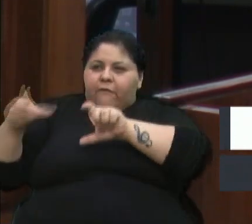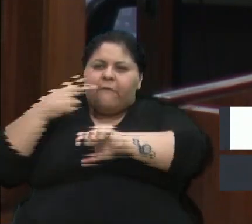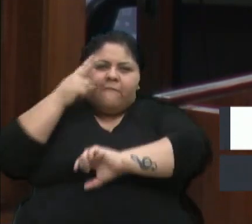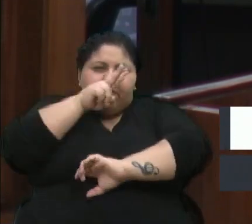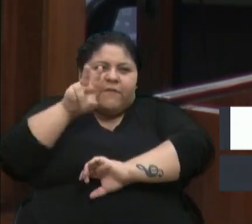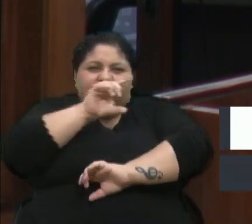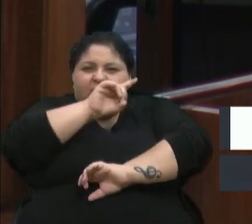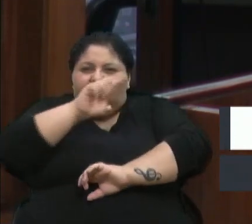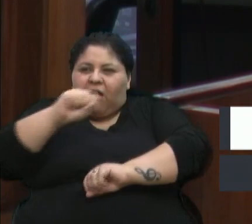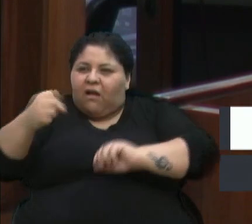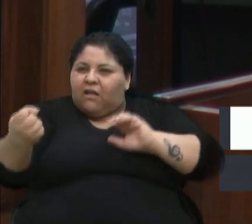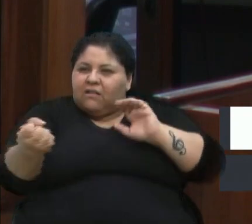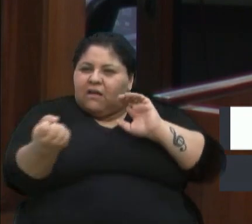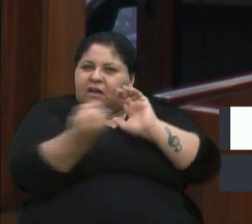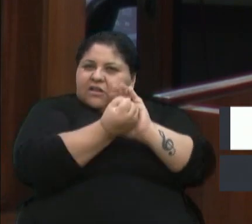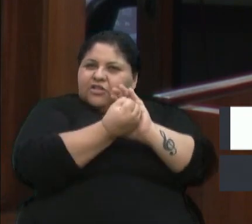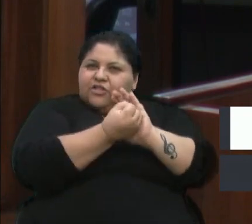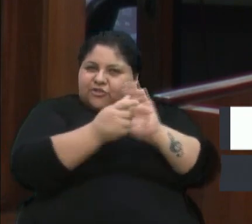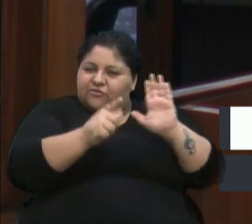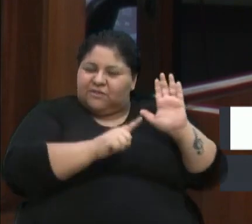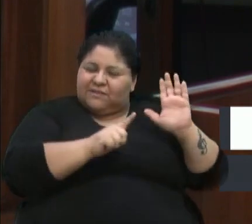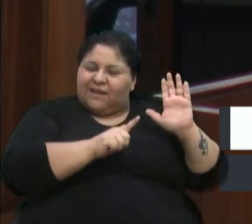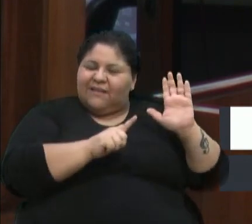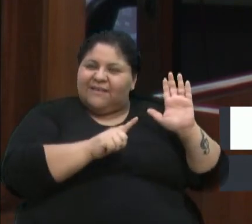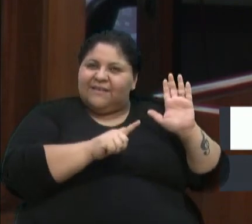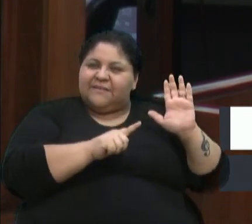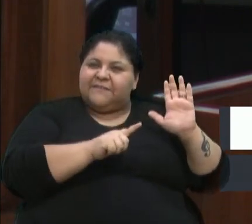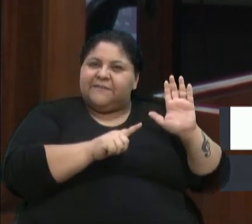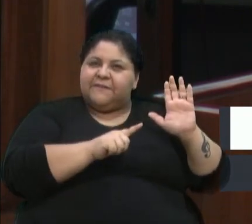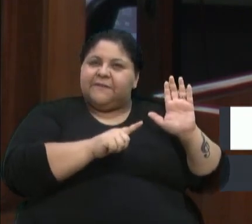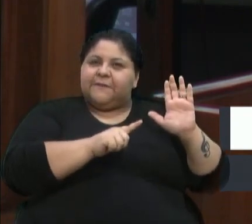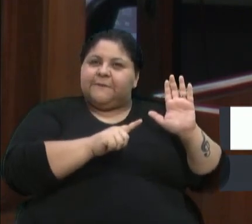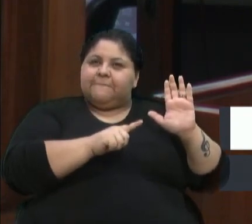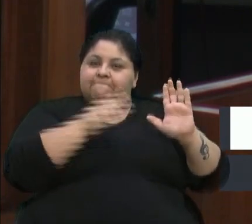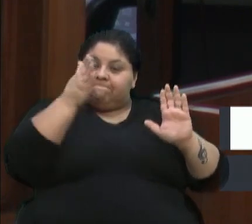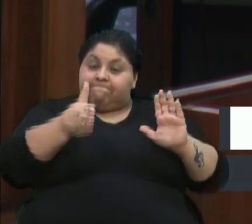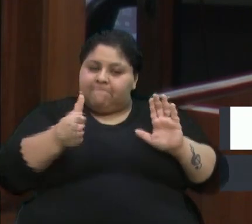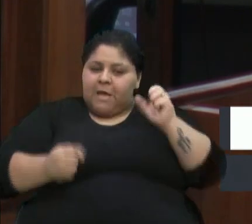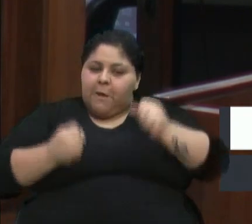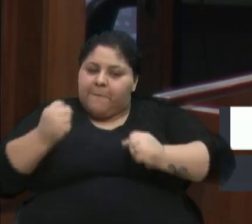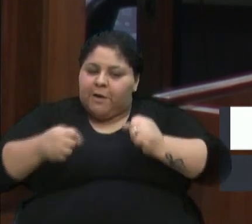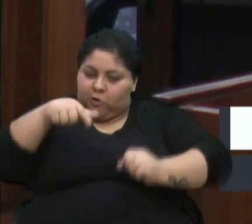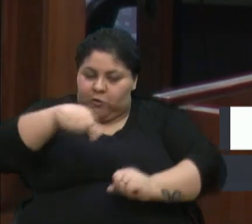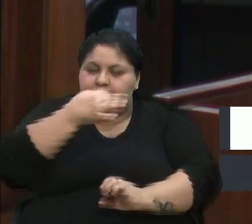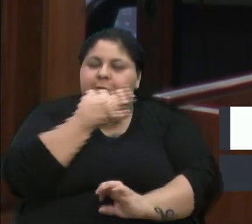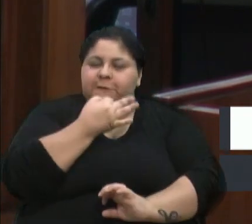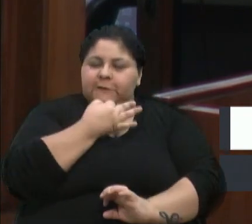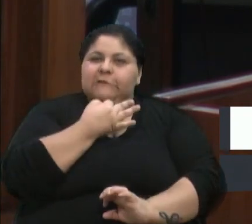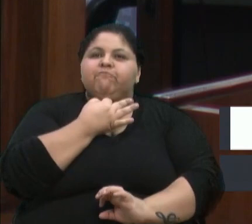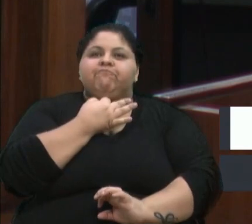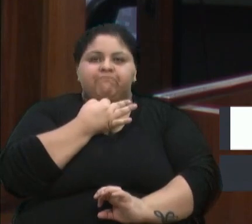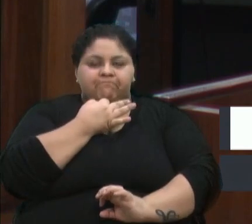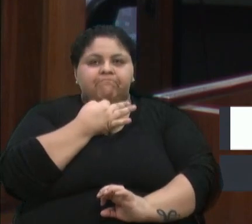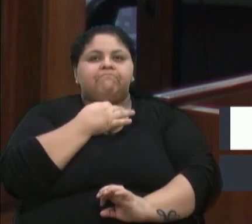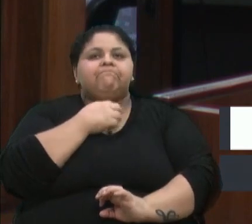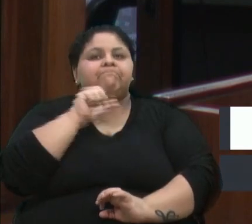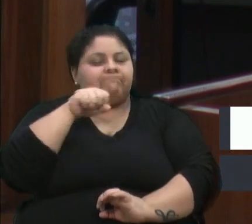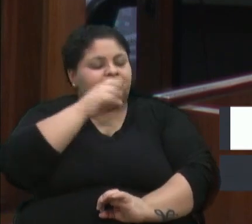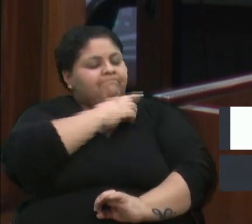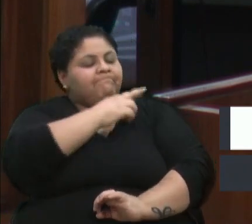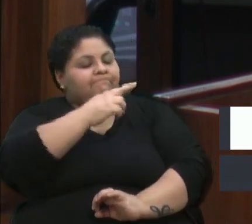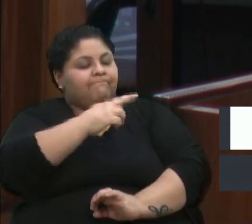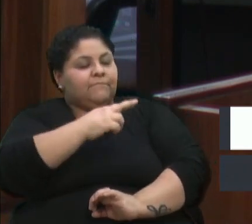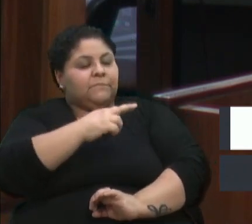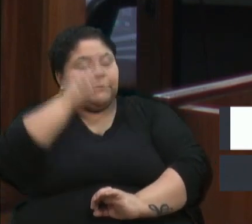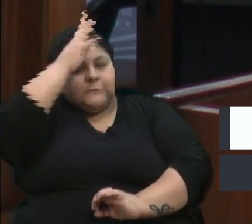cada registro que tem, né? E a meia maratona de Caxias, ela realmente representou Caxias do Sul,